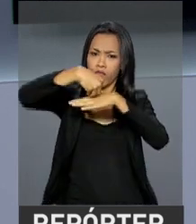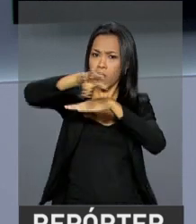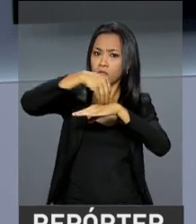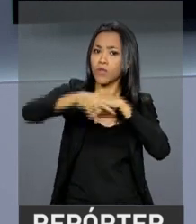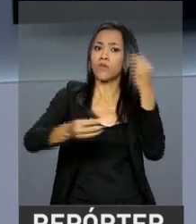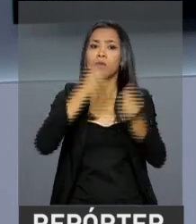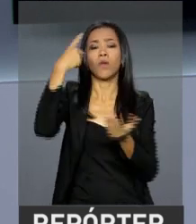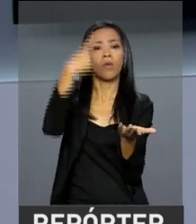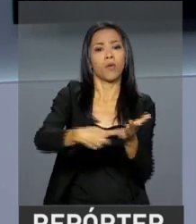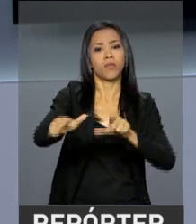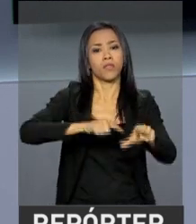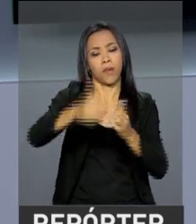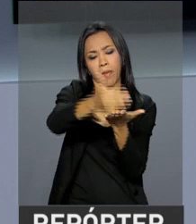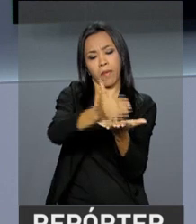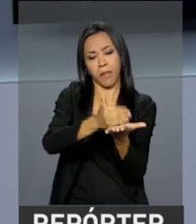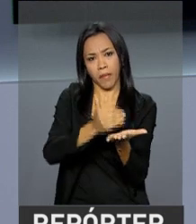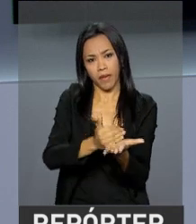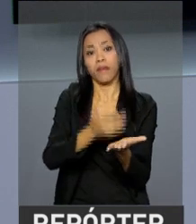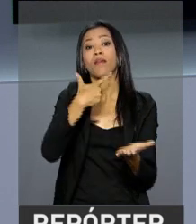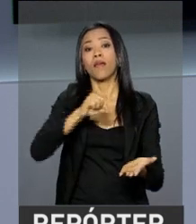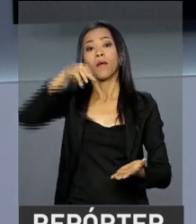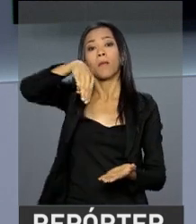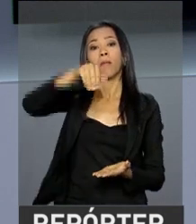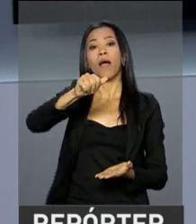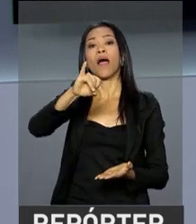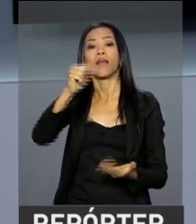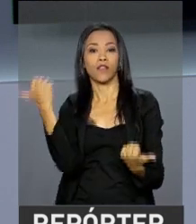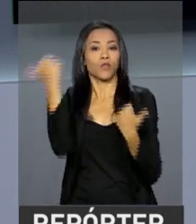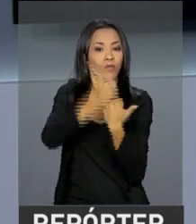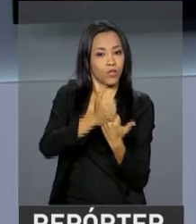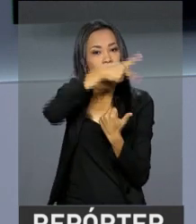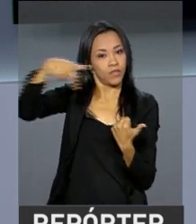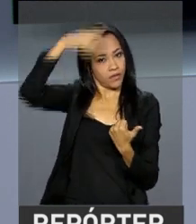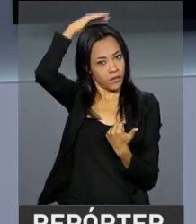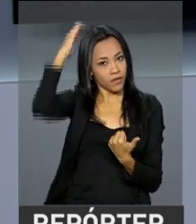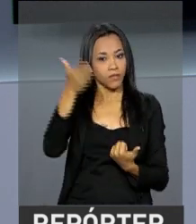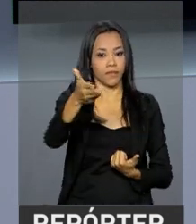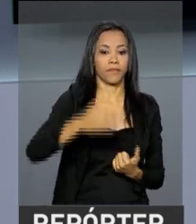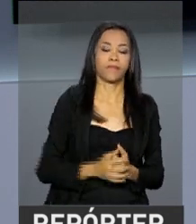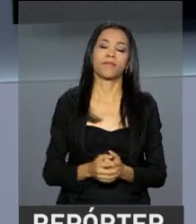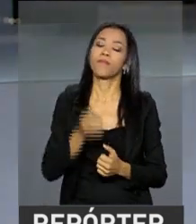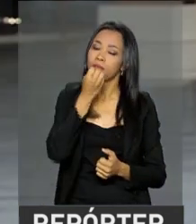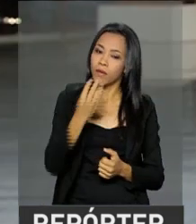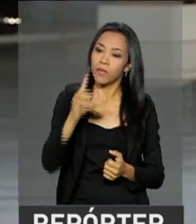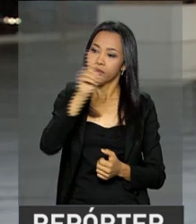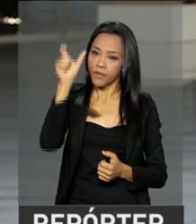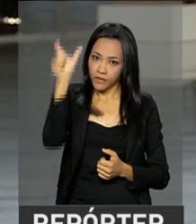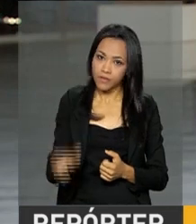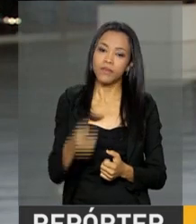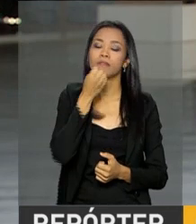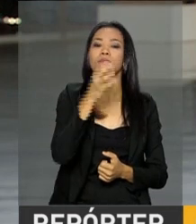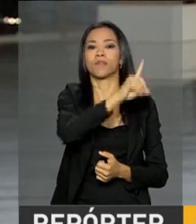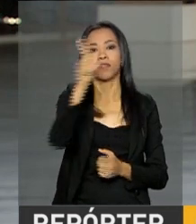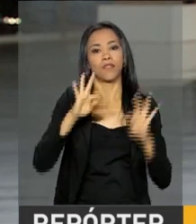sobre a agenda do presidente em exercício Rodrigo Maia Bom dia João Pedro o Oi Carolina bom dia para você também Bom dia a todos